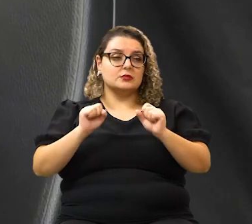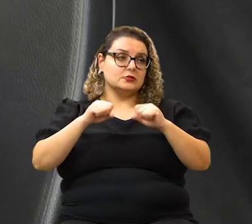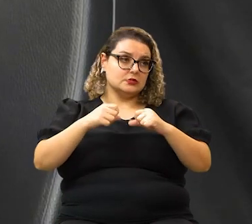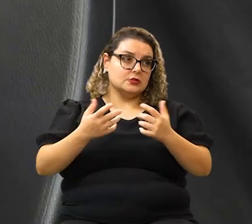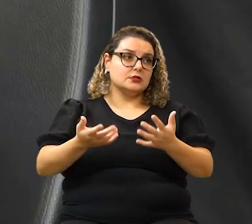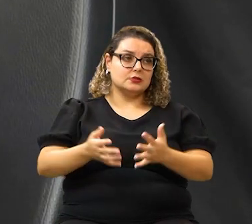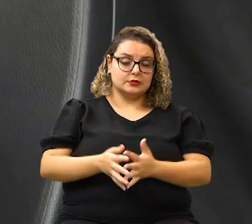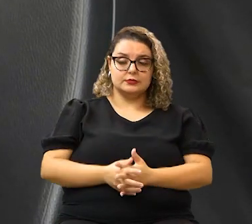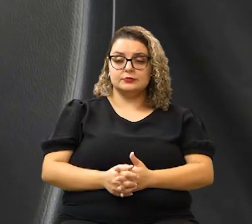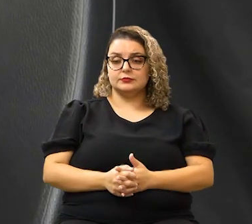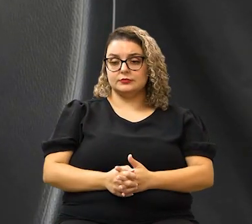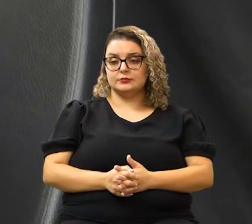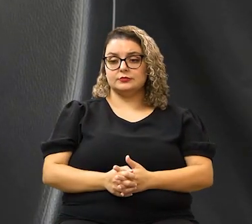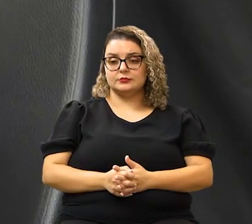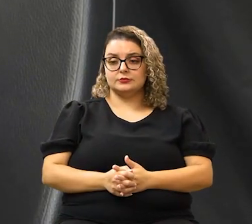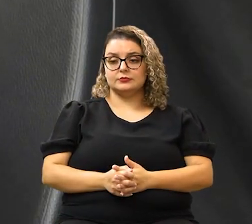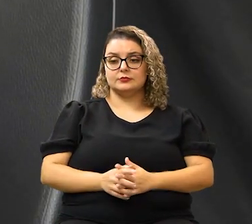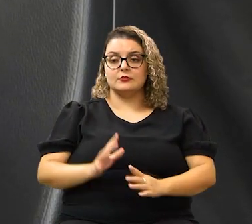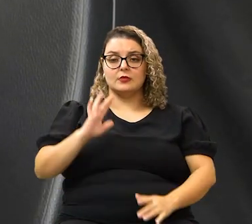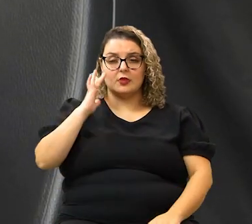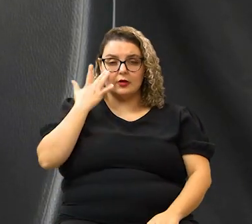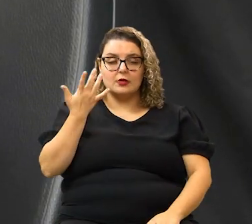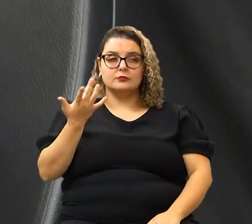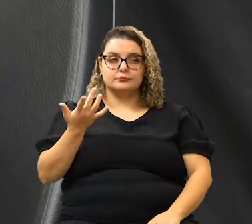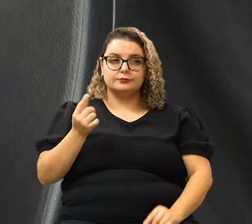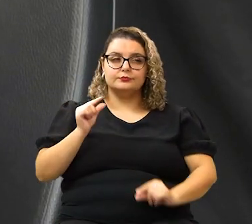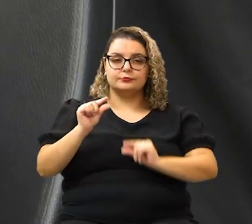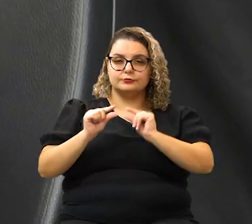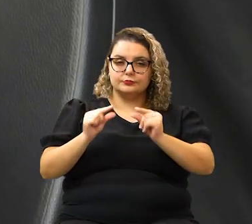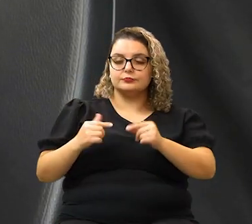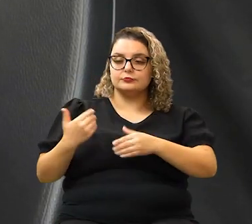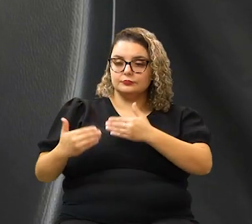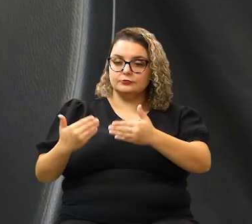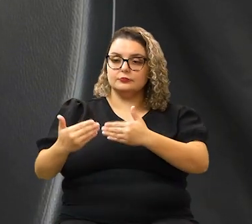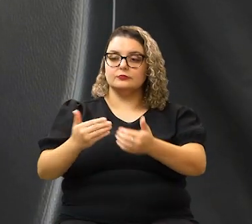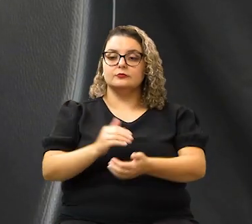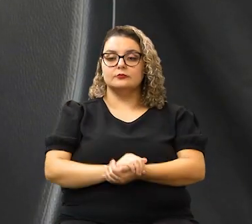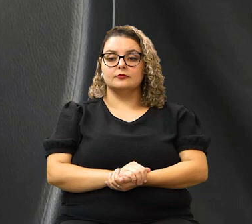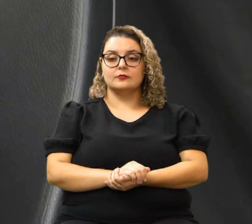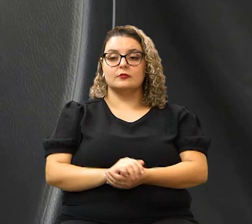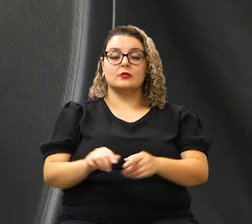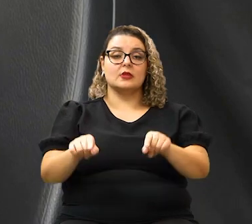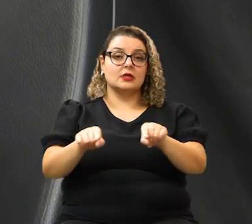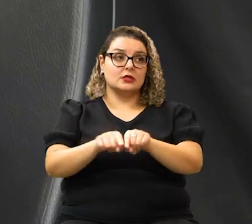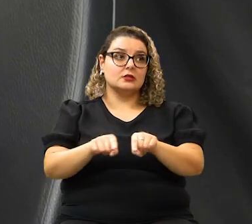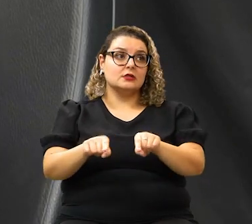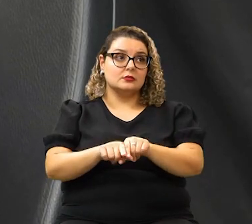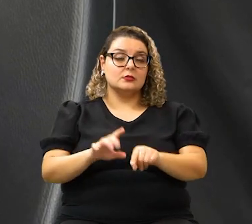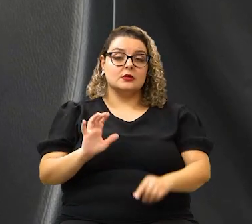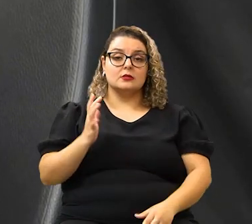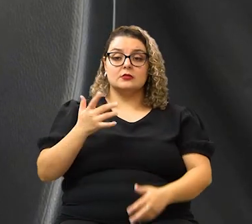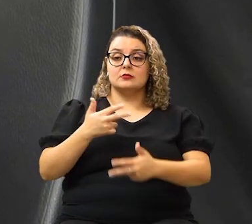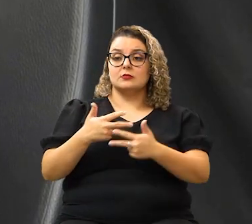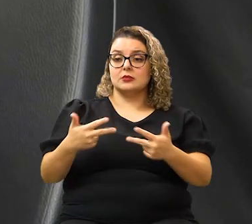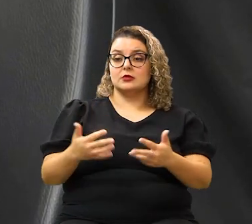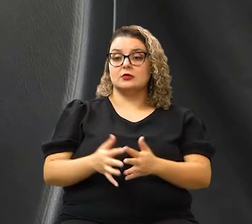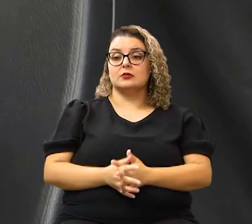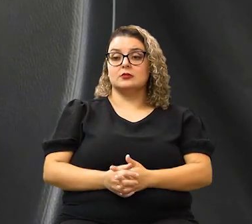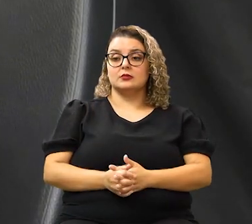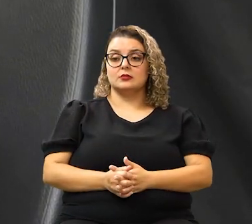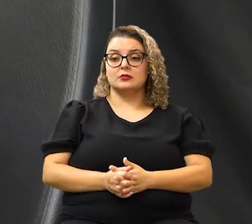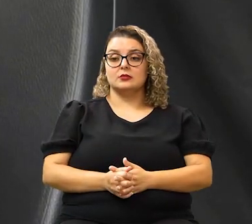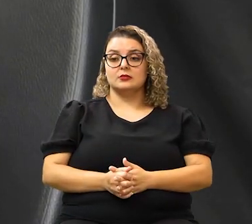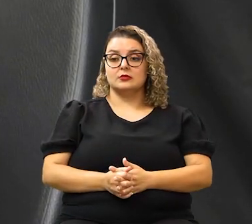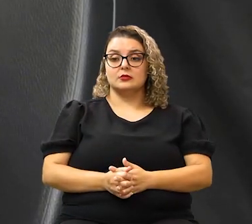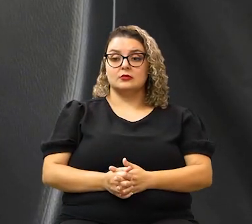pouco nesse processo. E também acontece uma coisa que em 2018 tem a eleição do Bolsonaro,